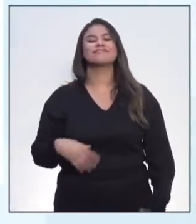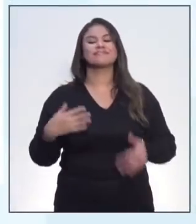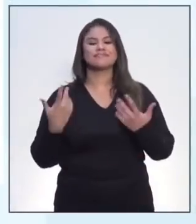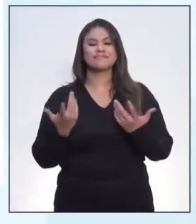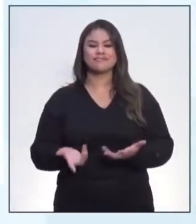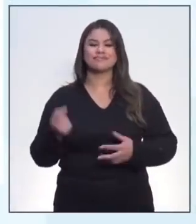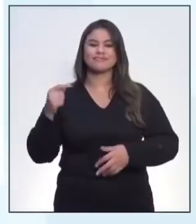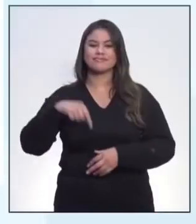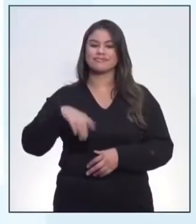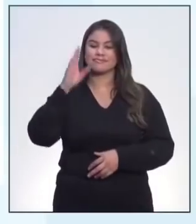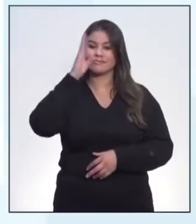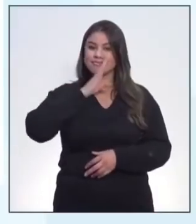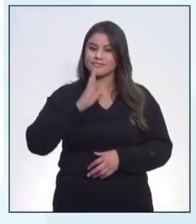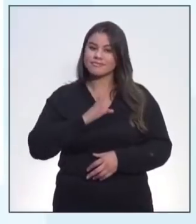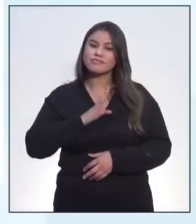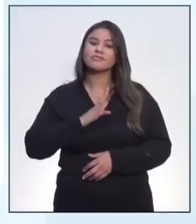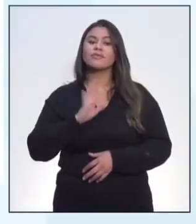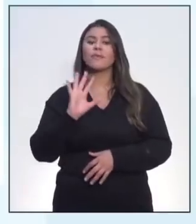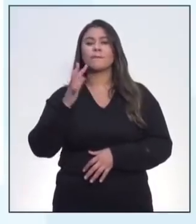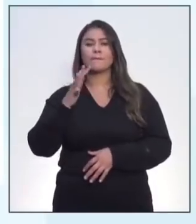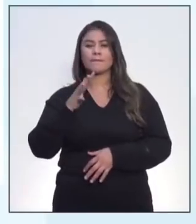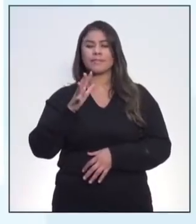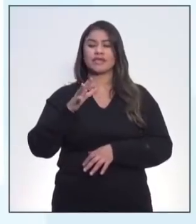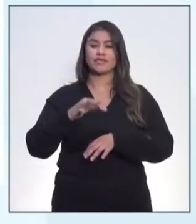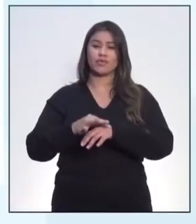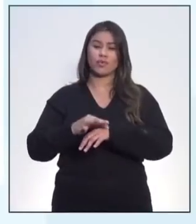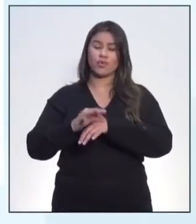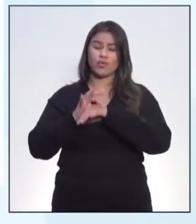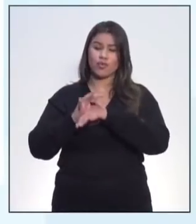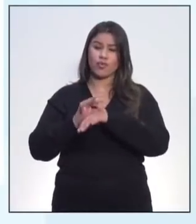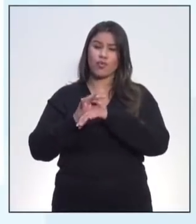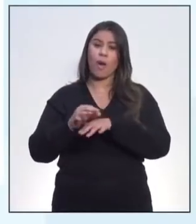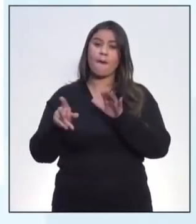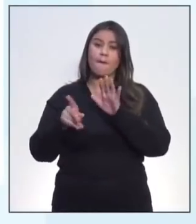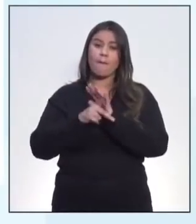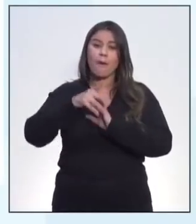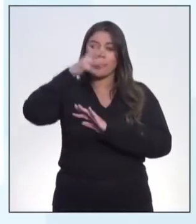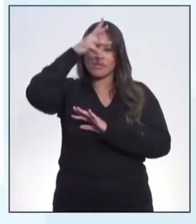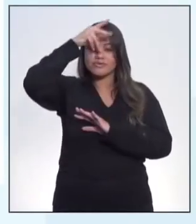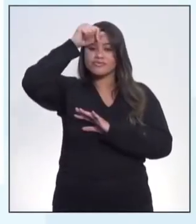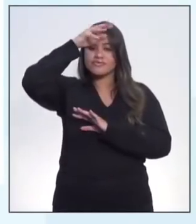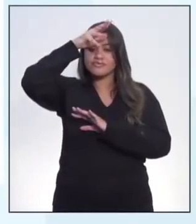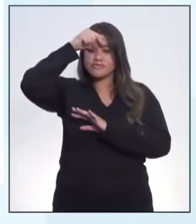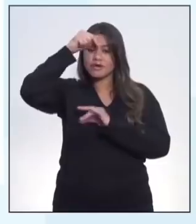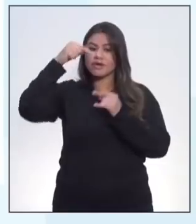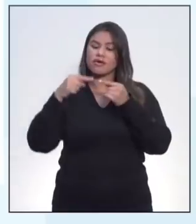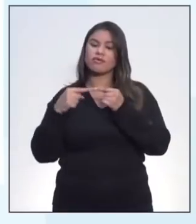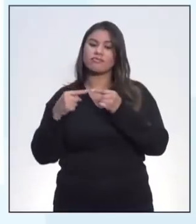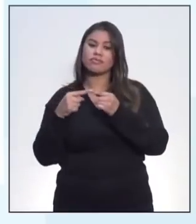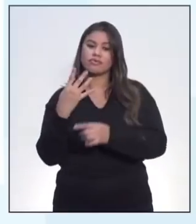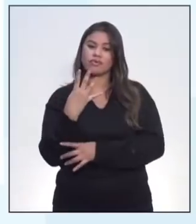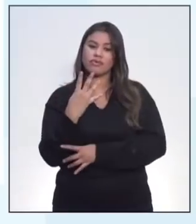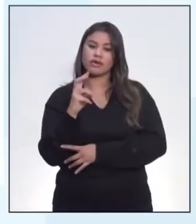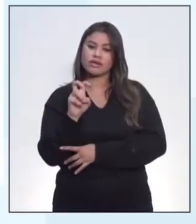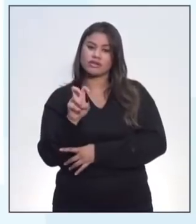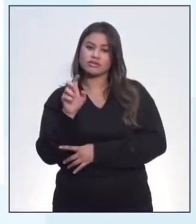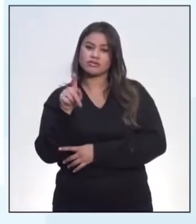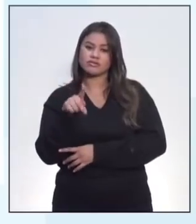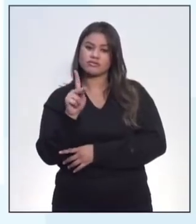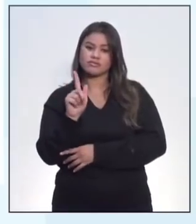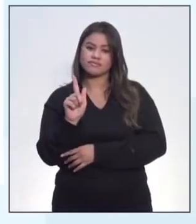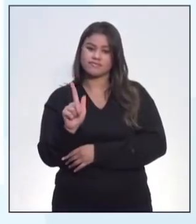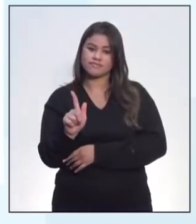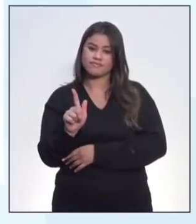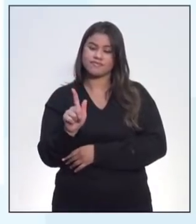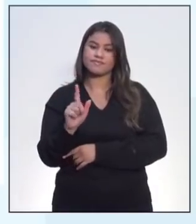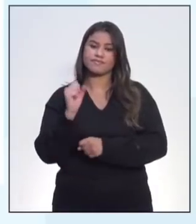consumiu 45 quilogramas de carne de frango por ano. E ali aparece a representação dos